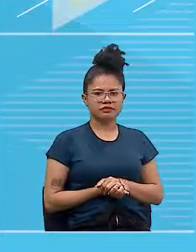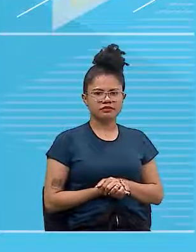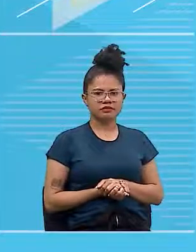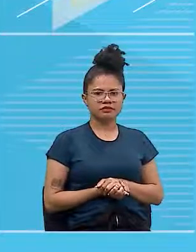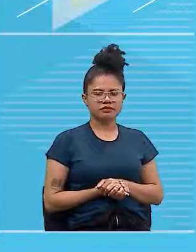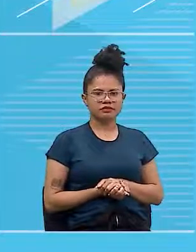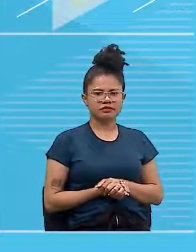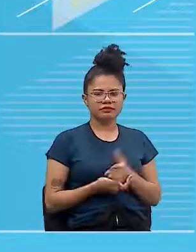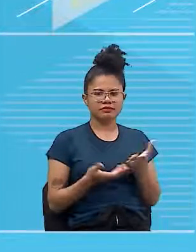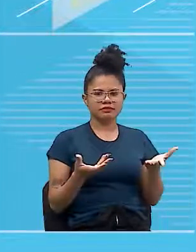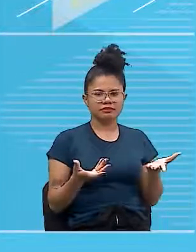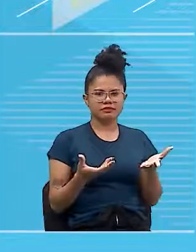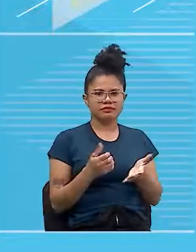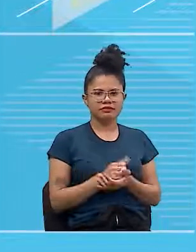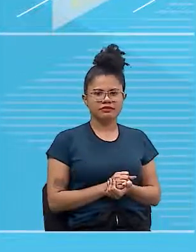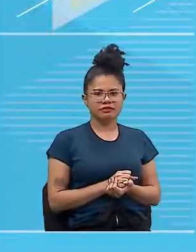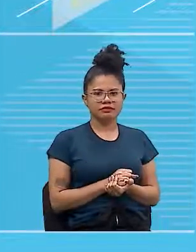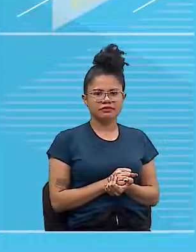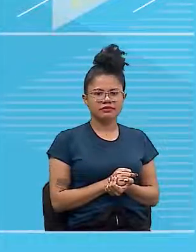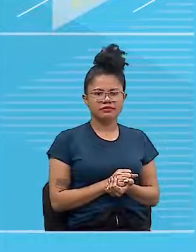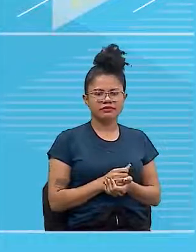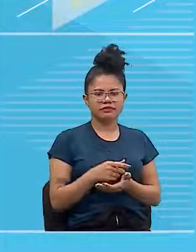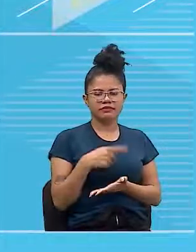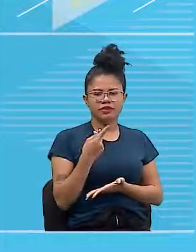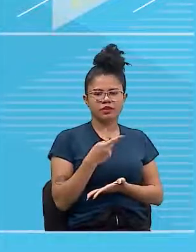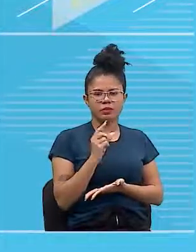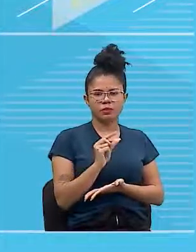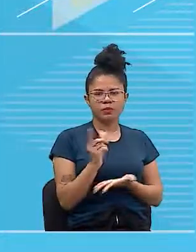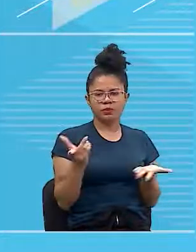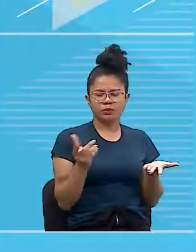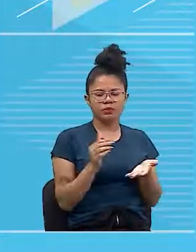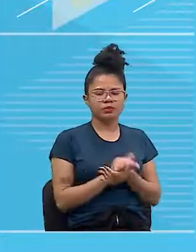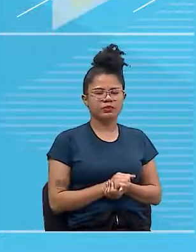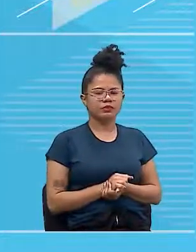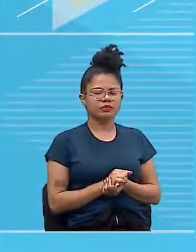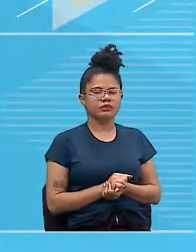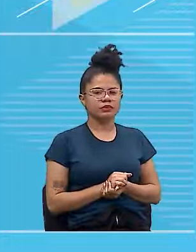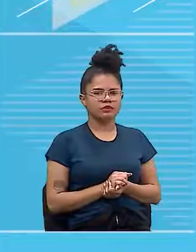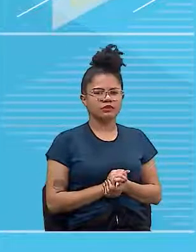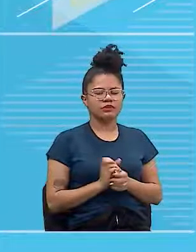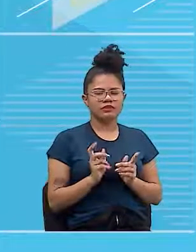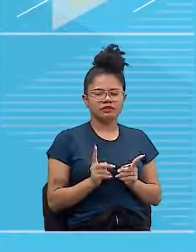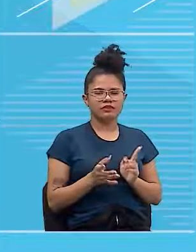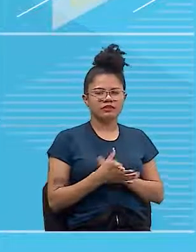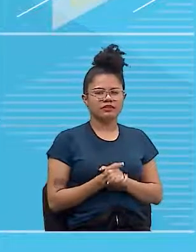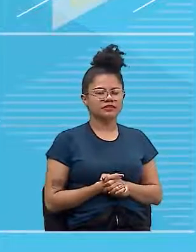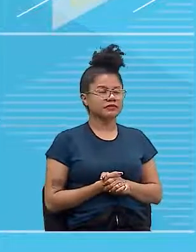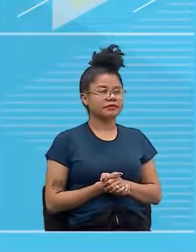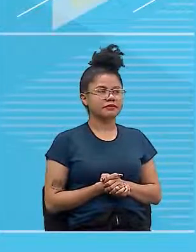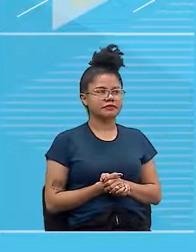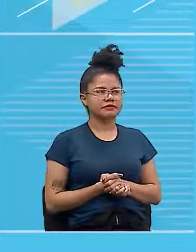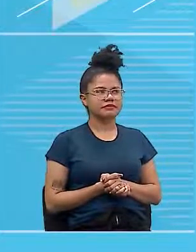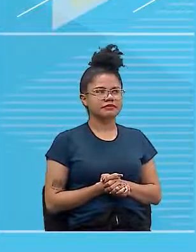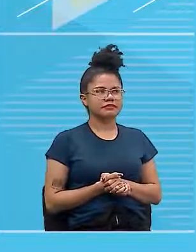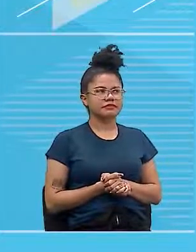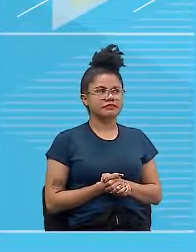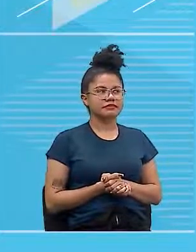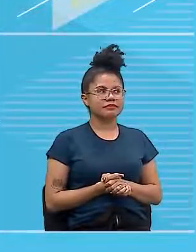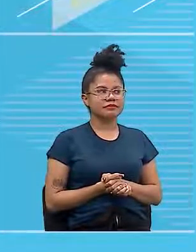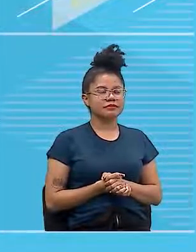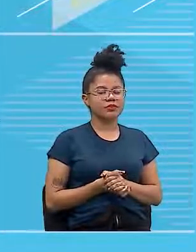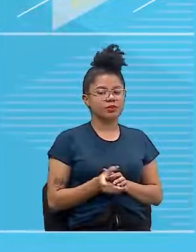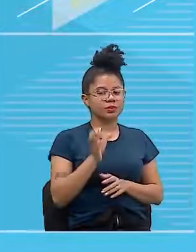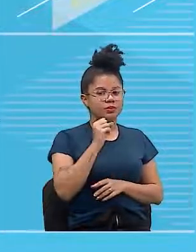e a Jasmim a Jasmim Ela falou um pouco mais acima aí dos meninos ela